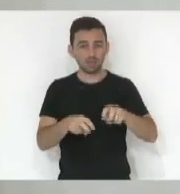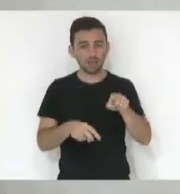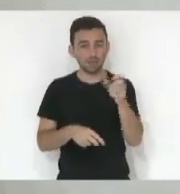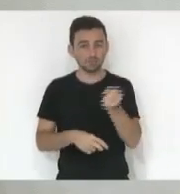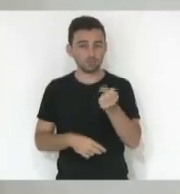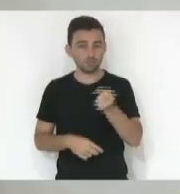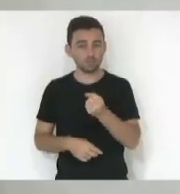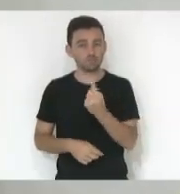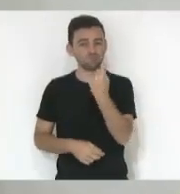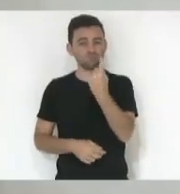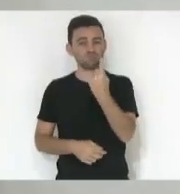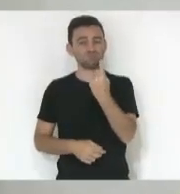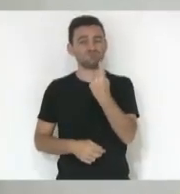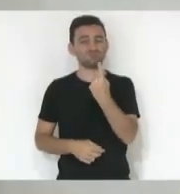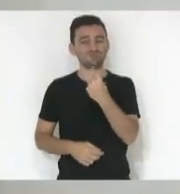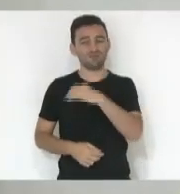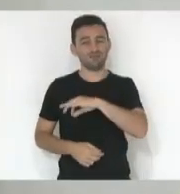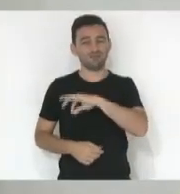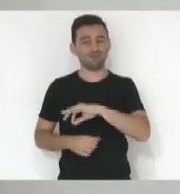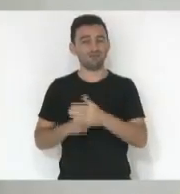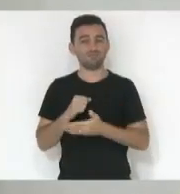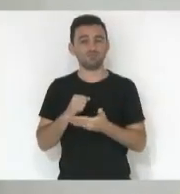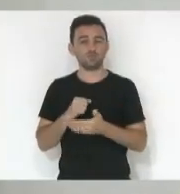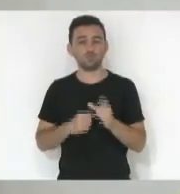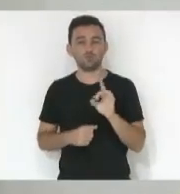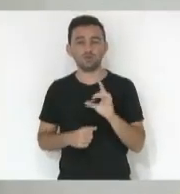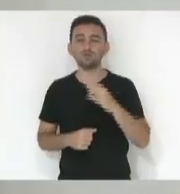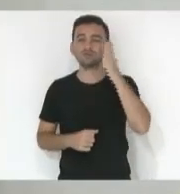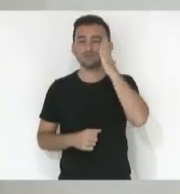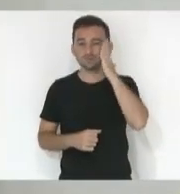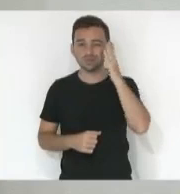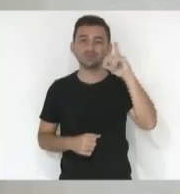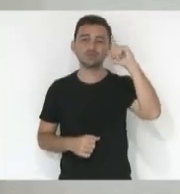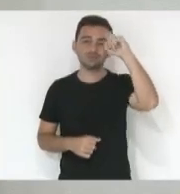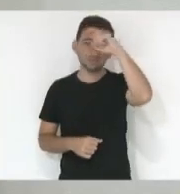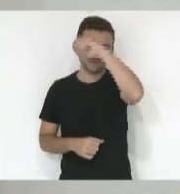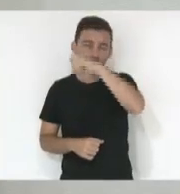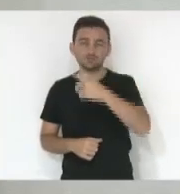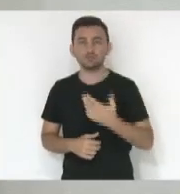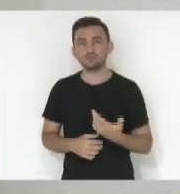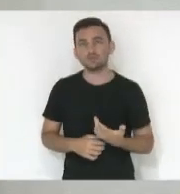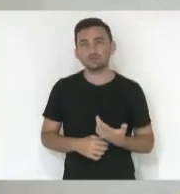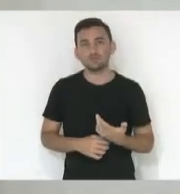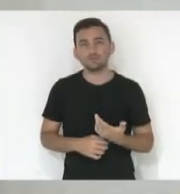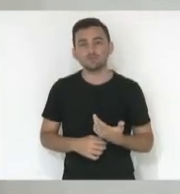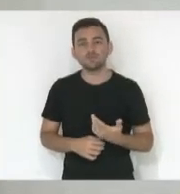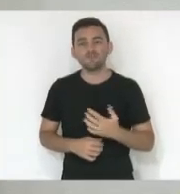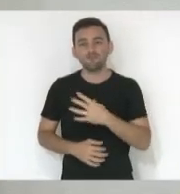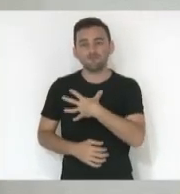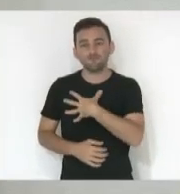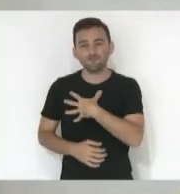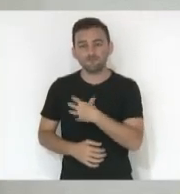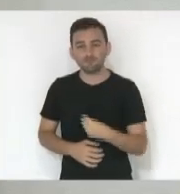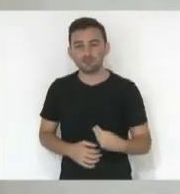por um salário mínimo. Eu sei o quanto é difícil, evidentemente, os filhos